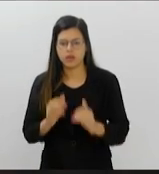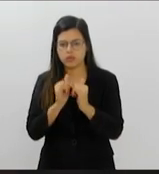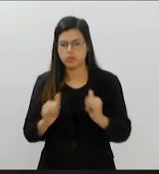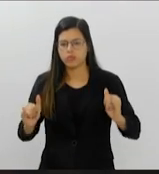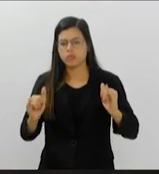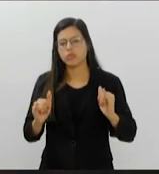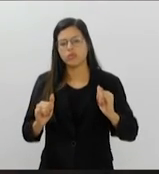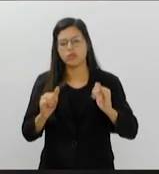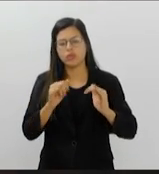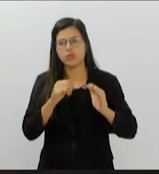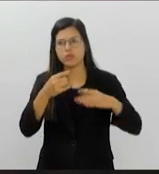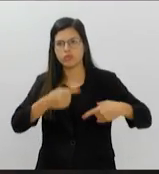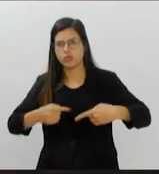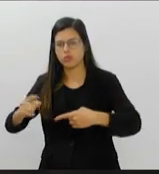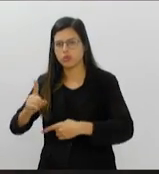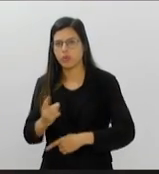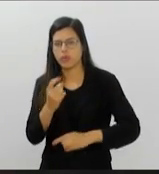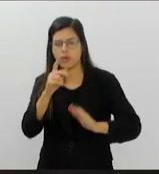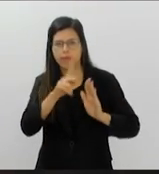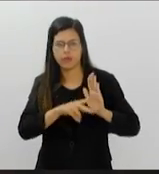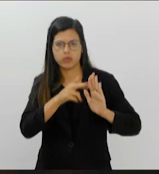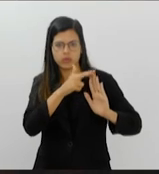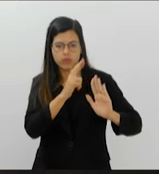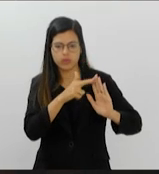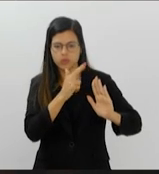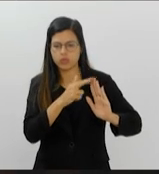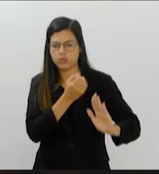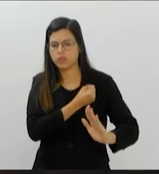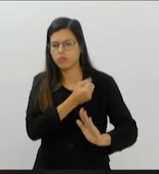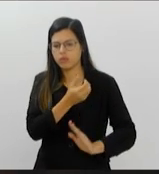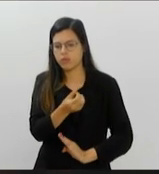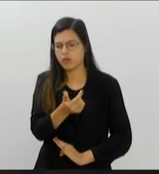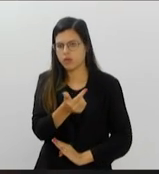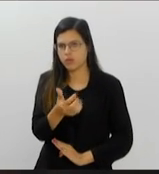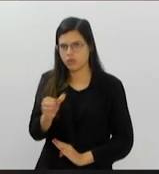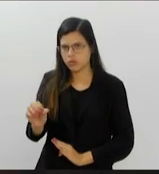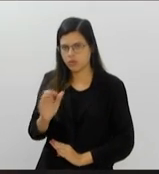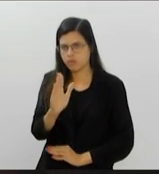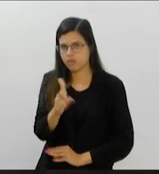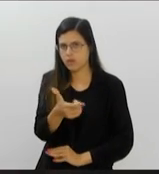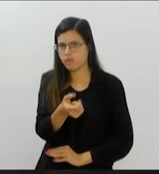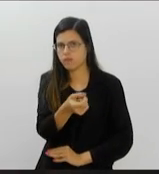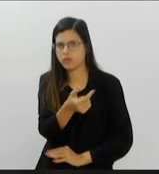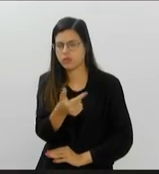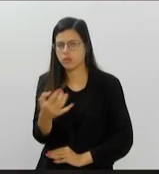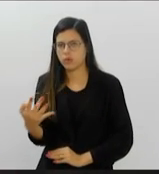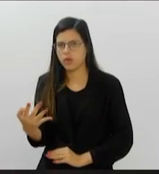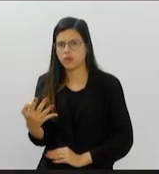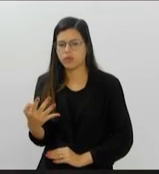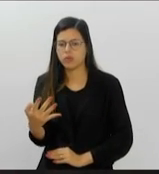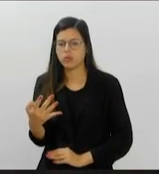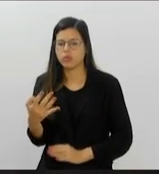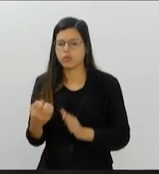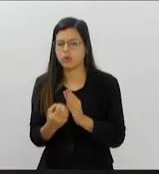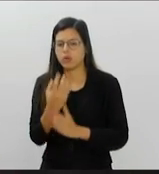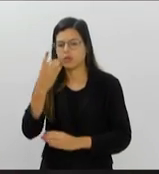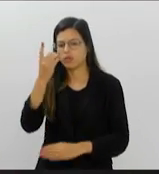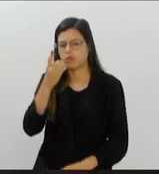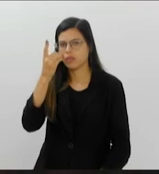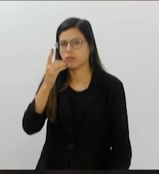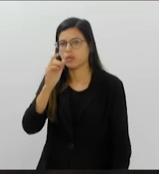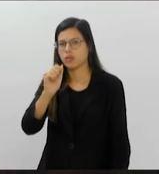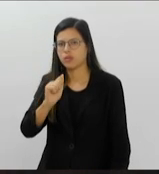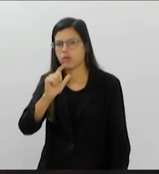Anuncio. Em discussão única, projeto de resolução número 629 de 2024. De autoria do deputado